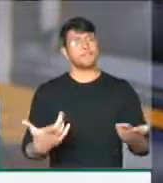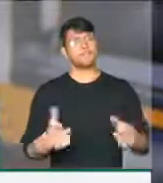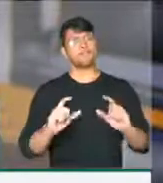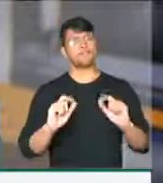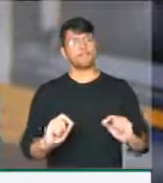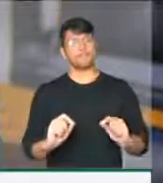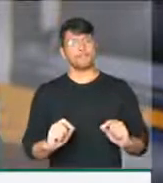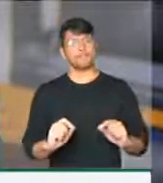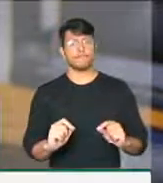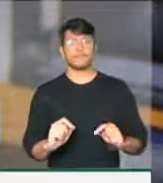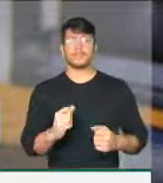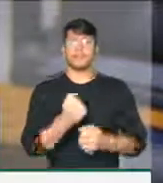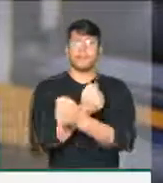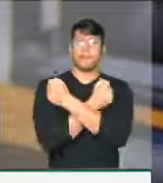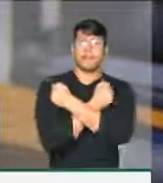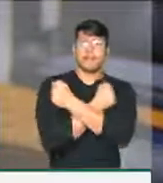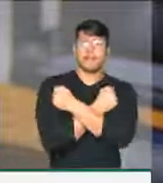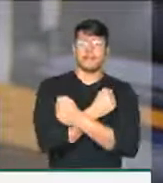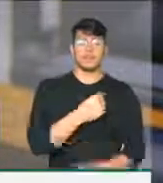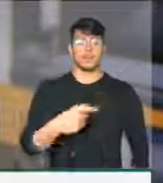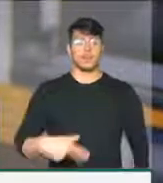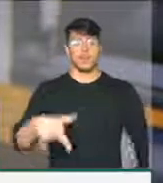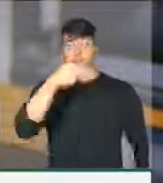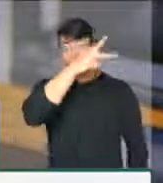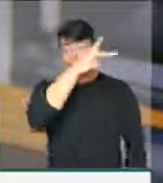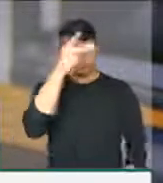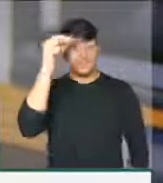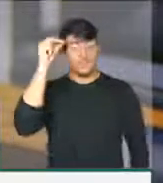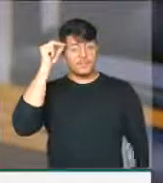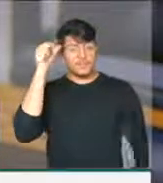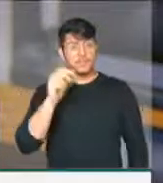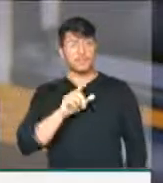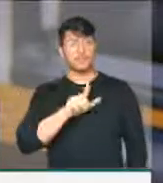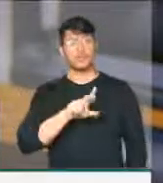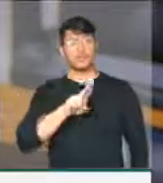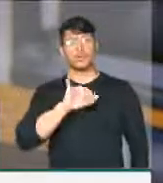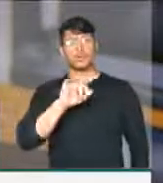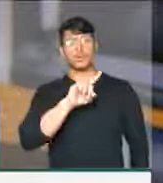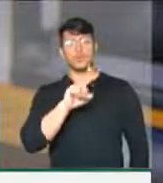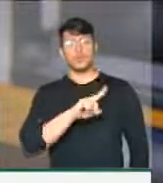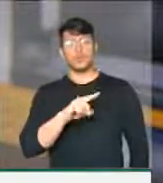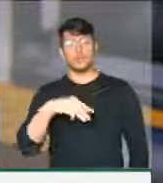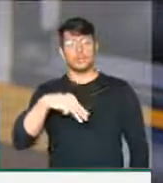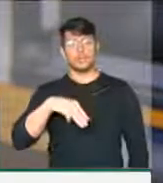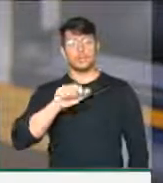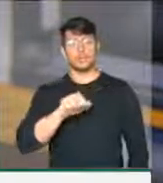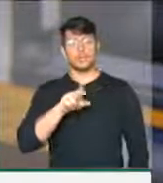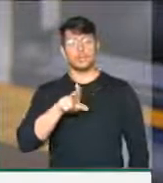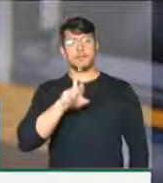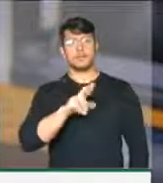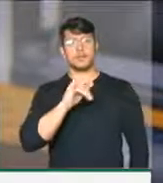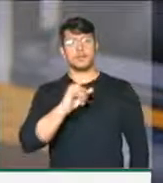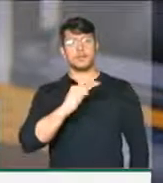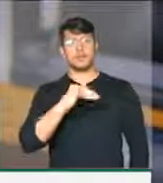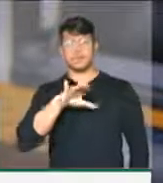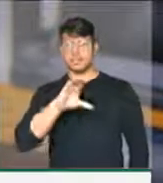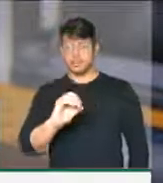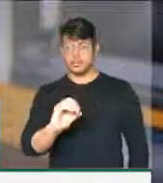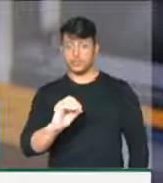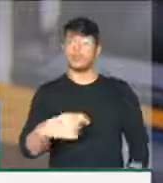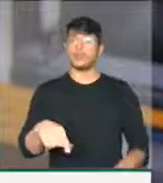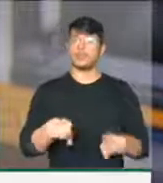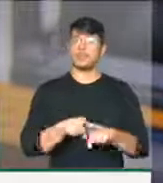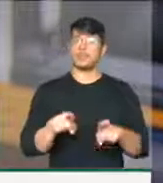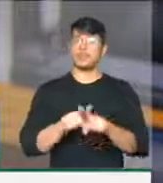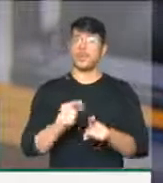Luiz Maurício, prefeito da cidade de Peruíbe, e também para o nosso assessor, o Áureo Ortega, que tem atuado muito